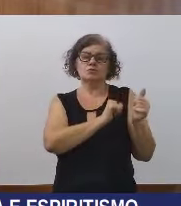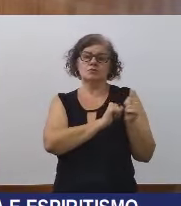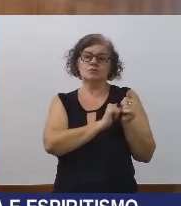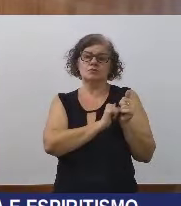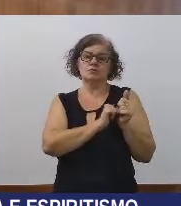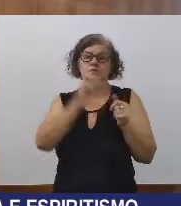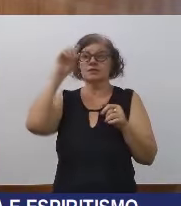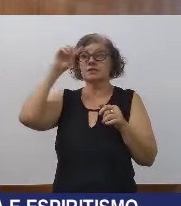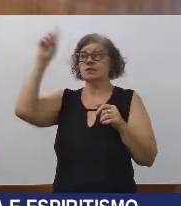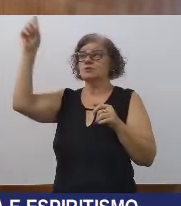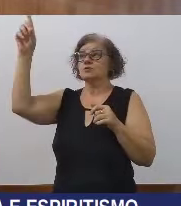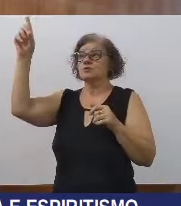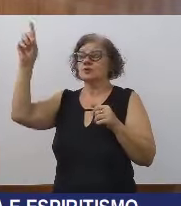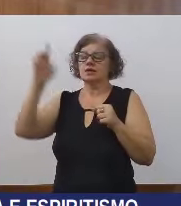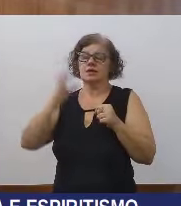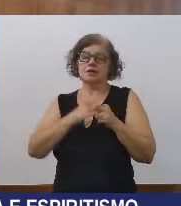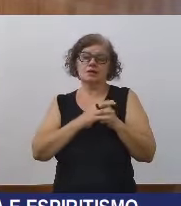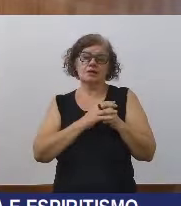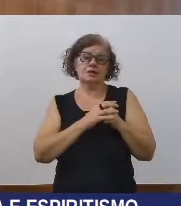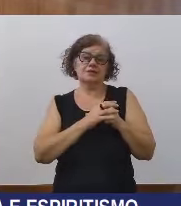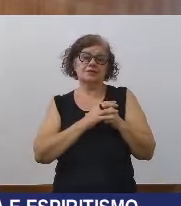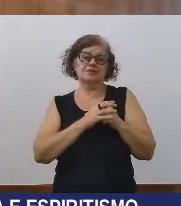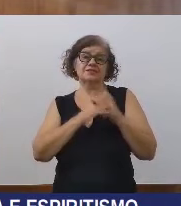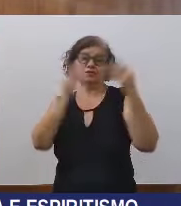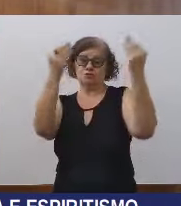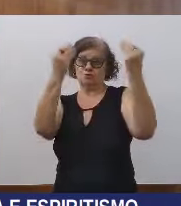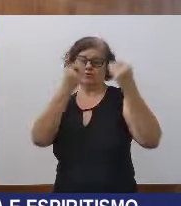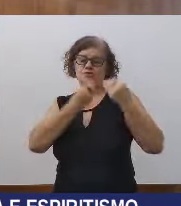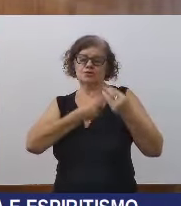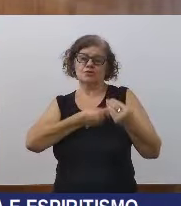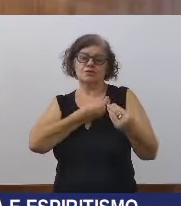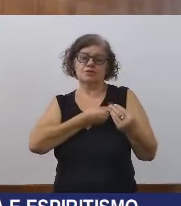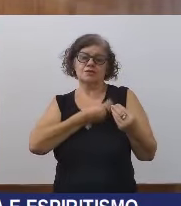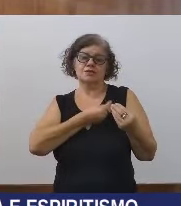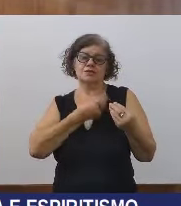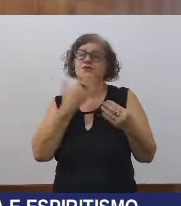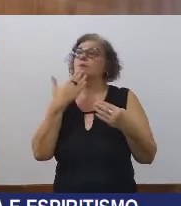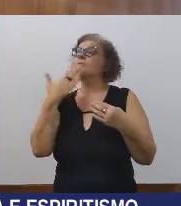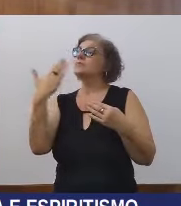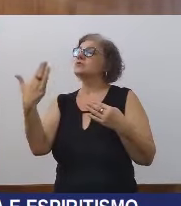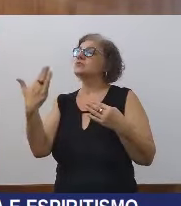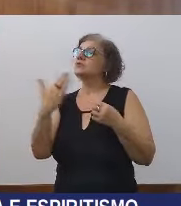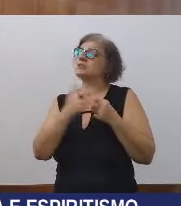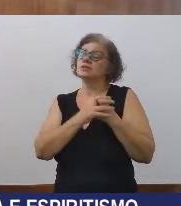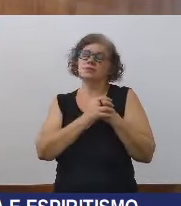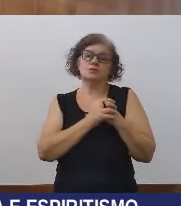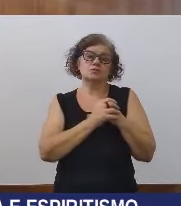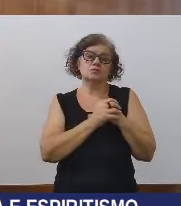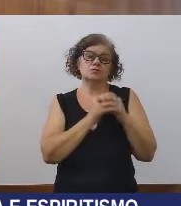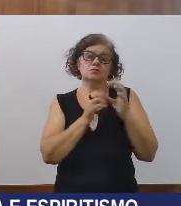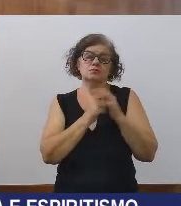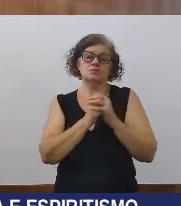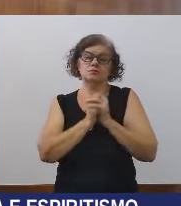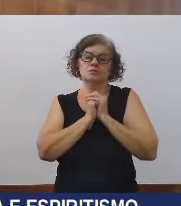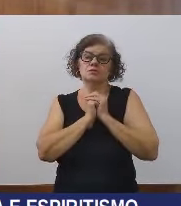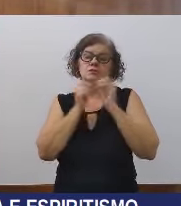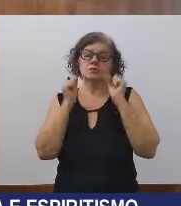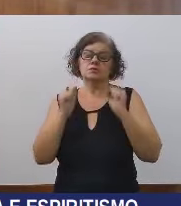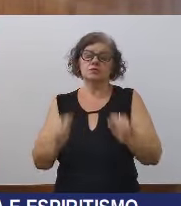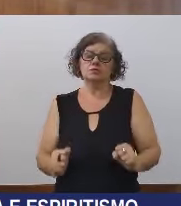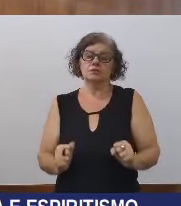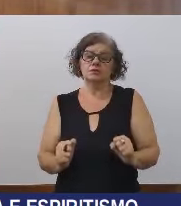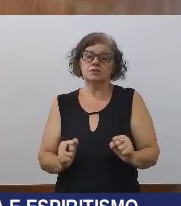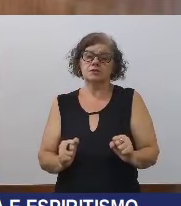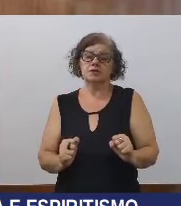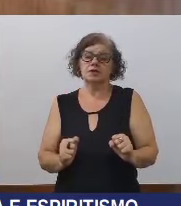Jesus, a Deus Pai, Senhor de nossas vidas, rogando para que